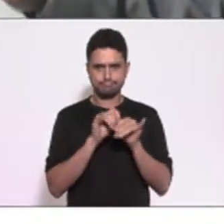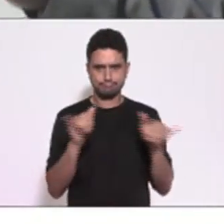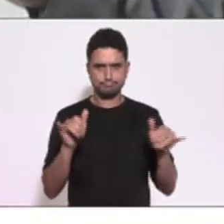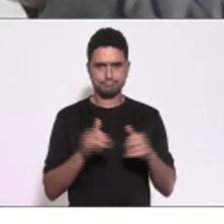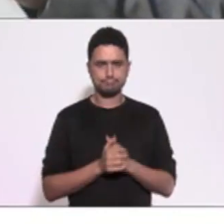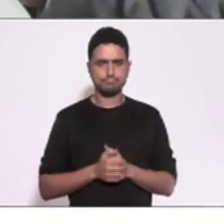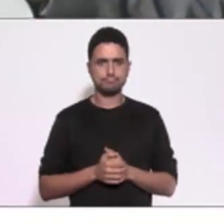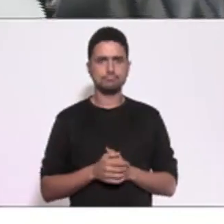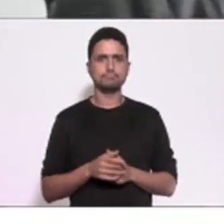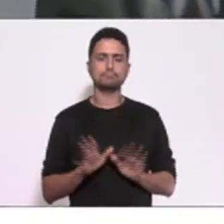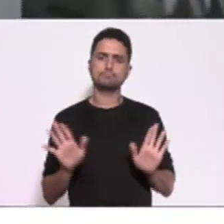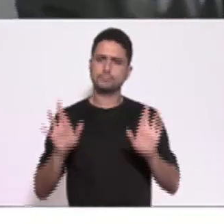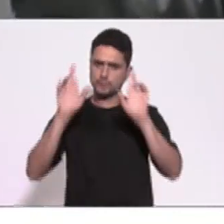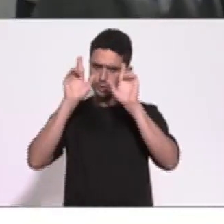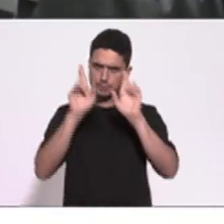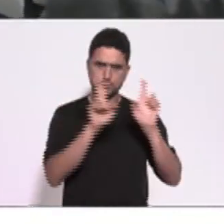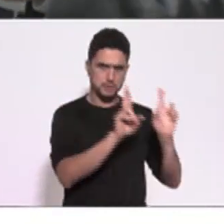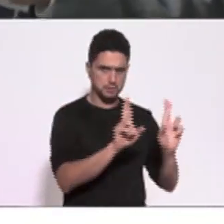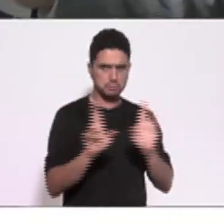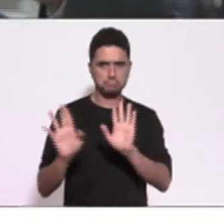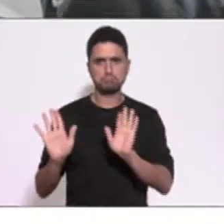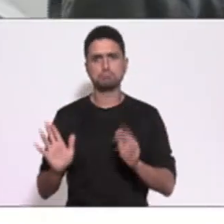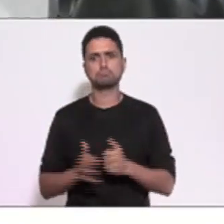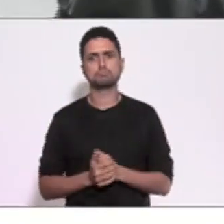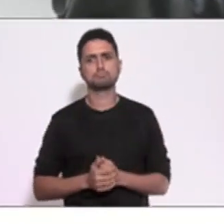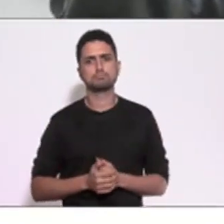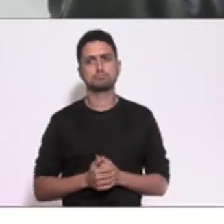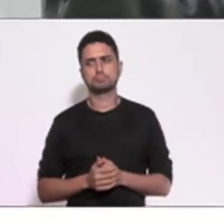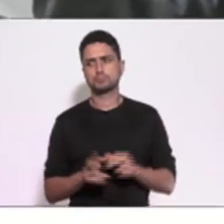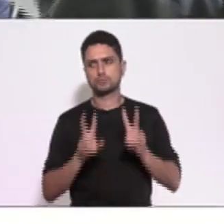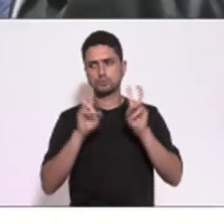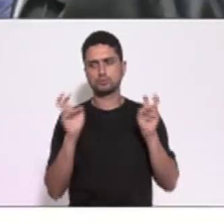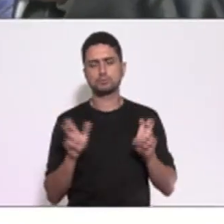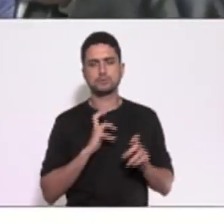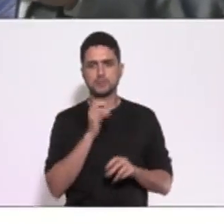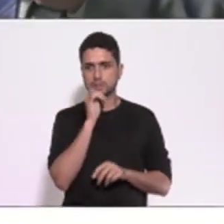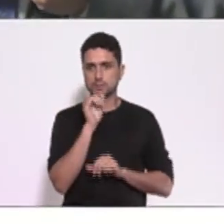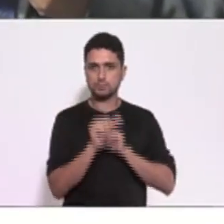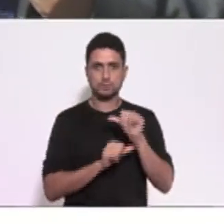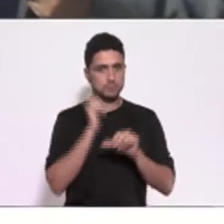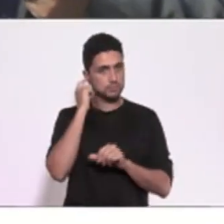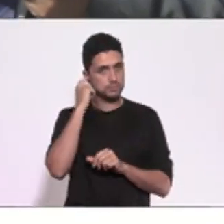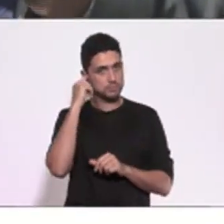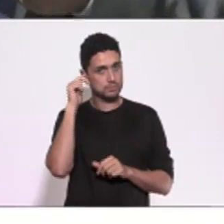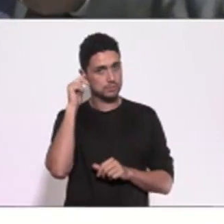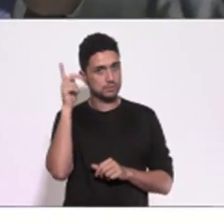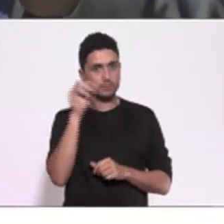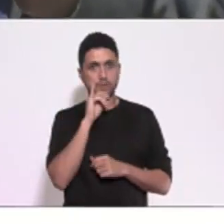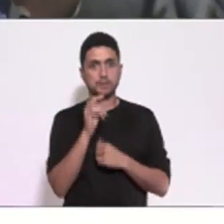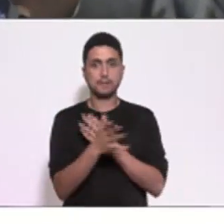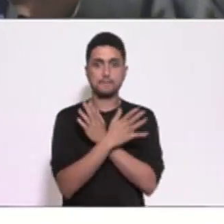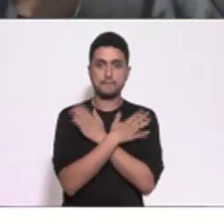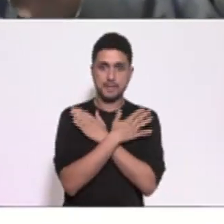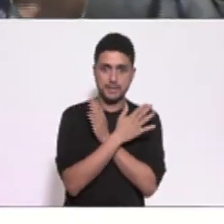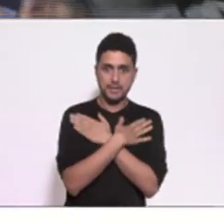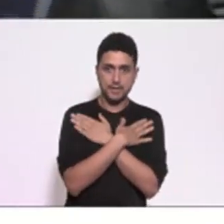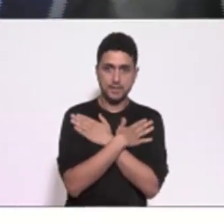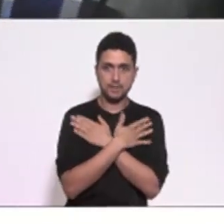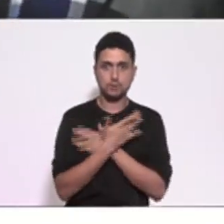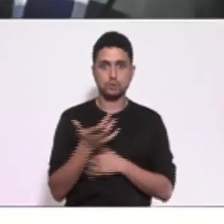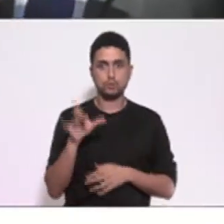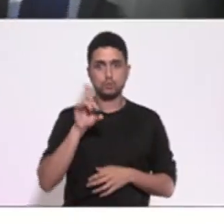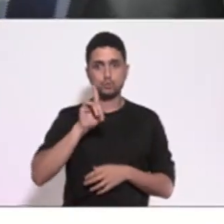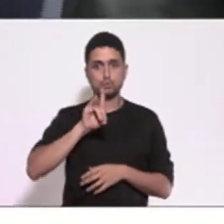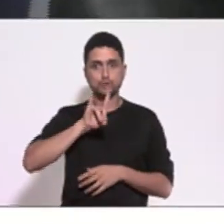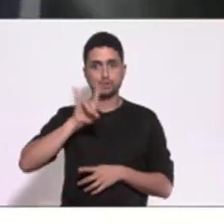de que uma alteração no que diz respeito a, por exemplo, um feriado com data votiva,